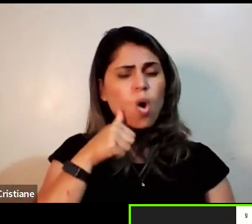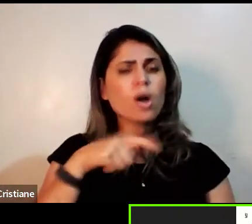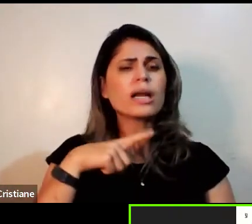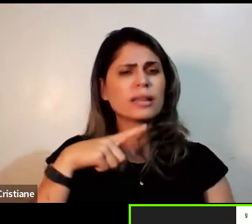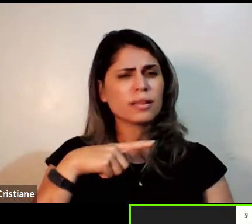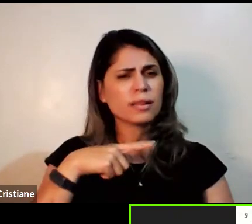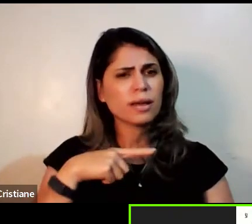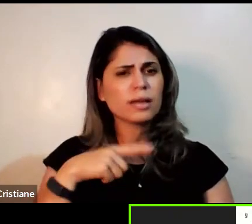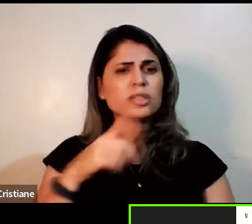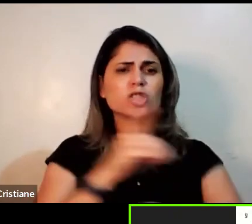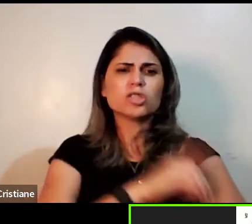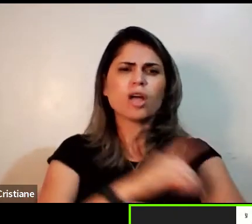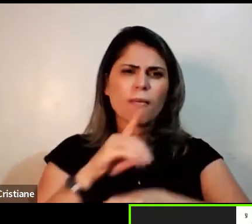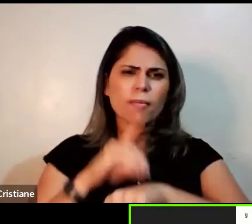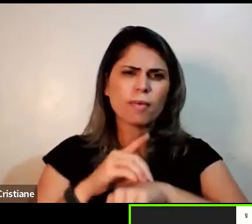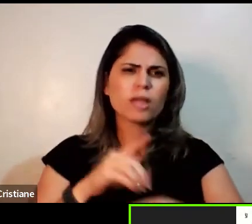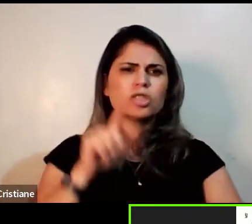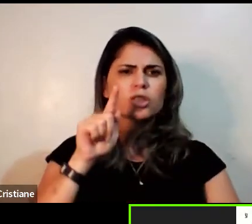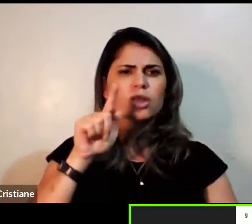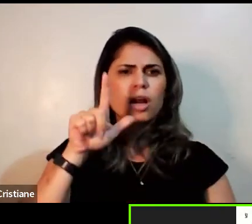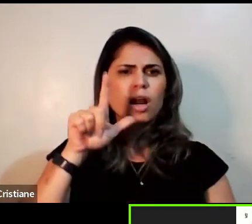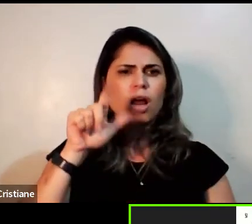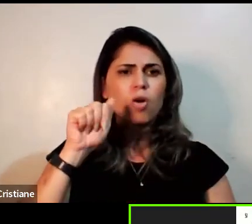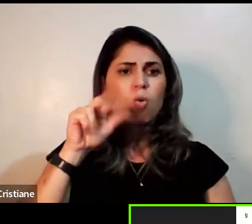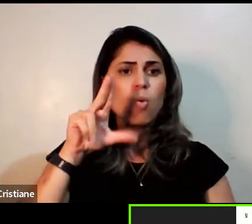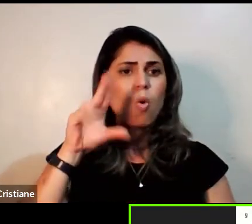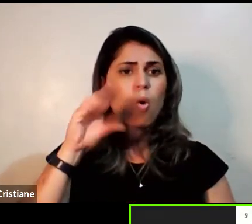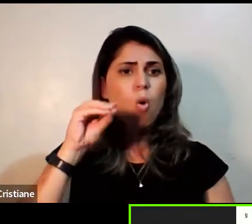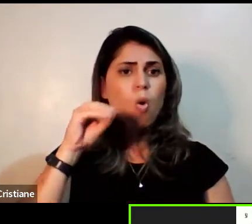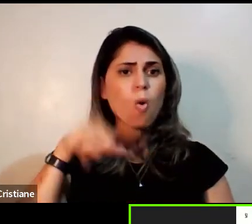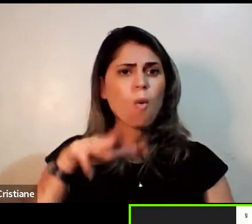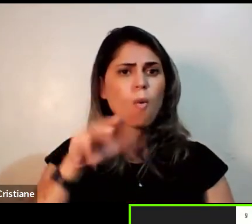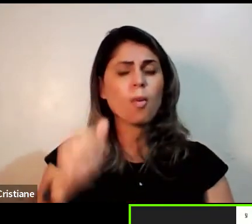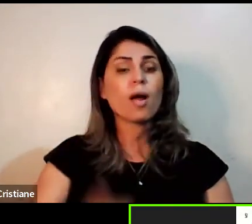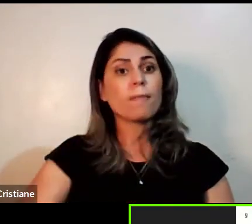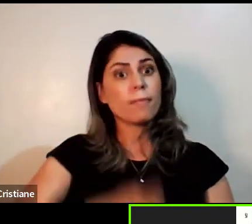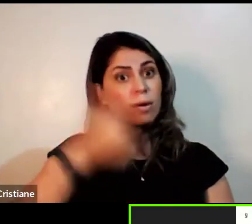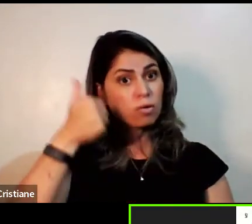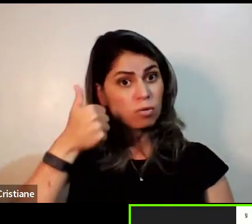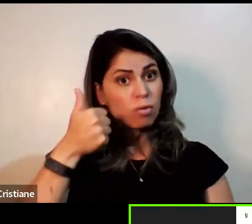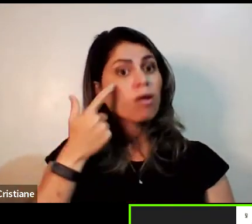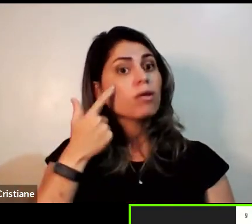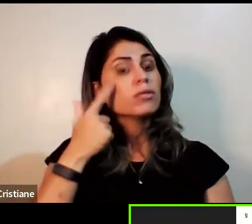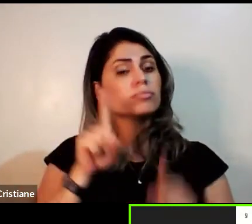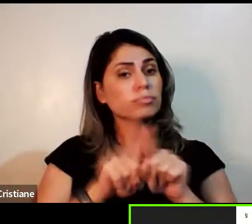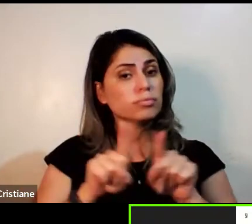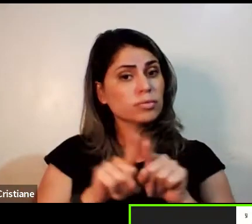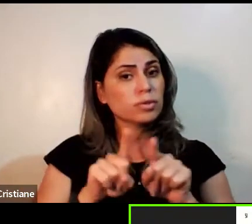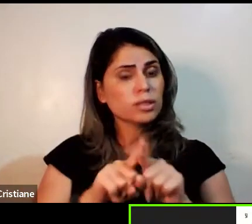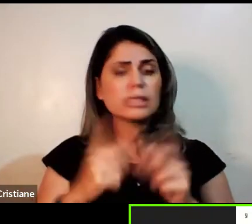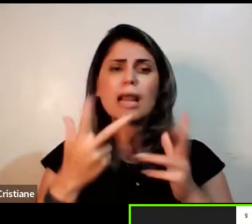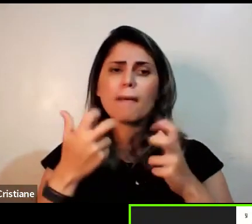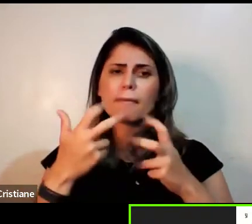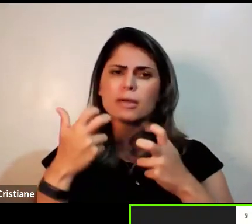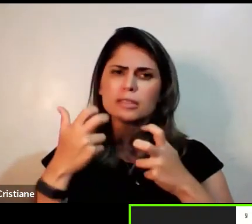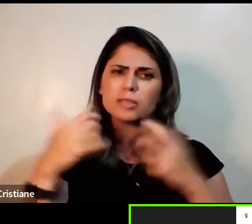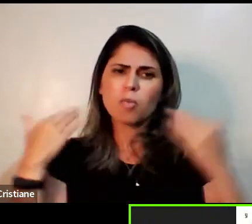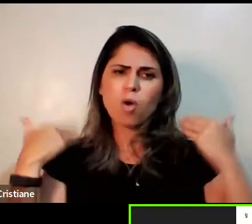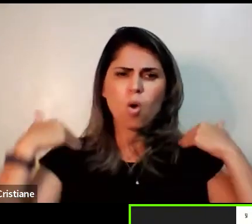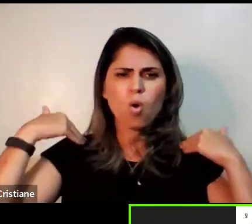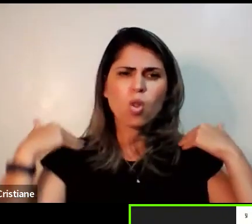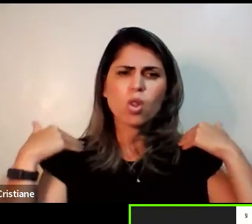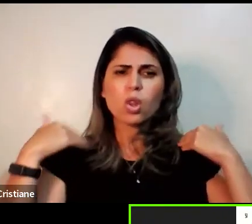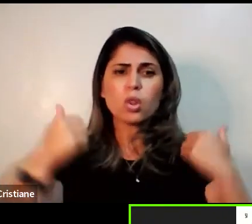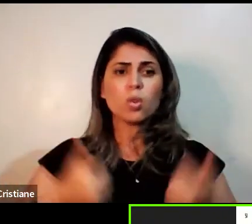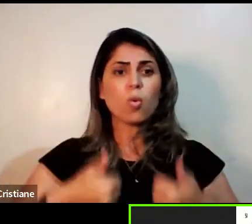diabetes, glaucoma. Ela já estava tomando da água e ela já tinha sentido a melhora na bursite e de